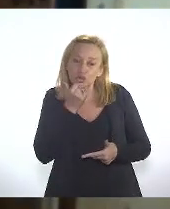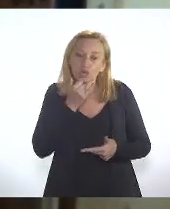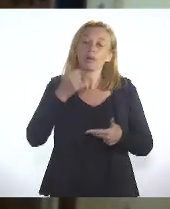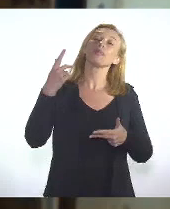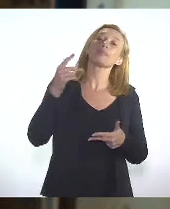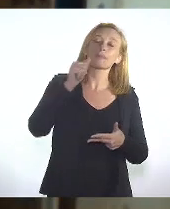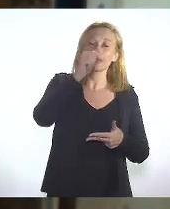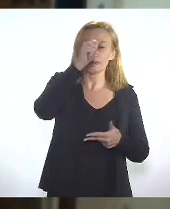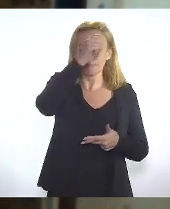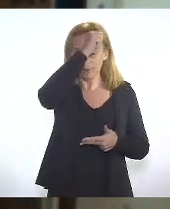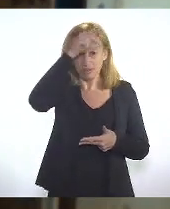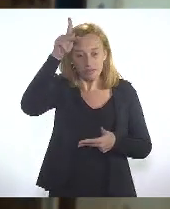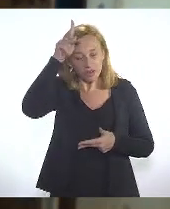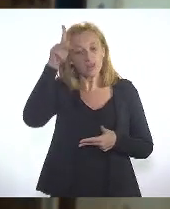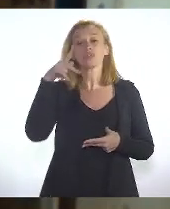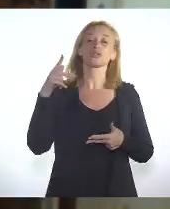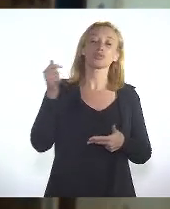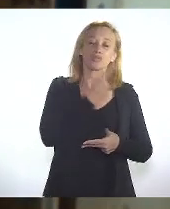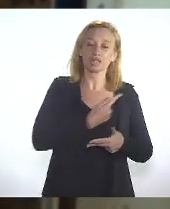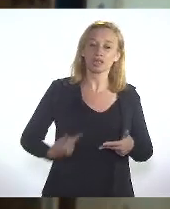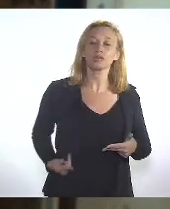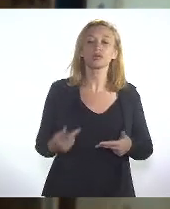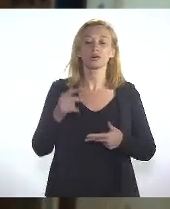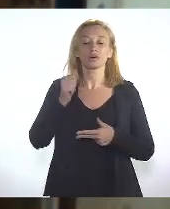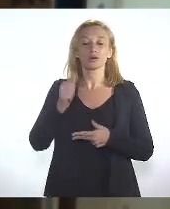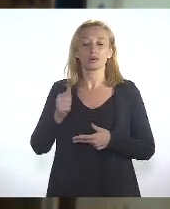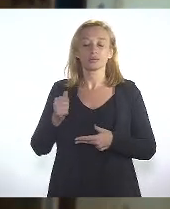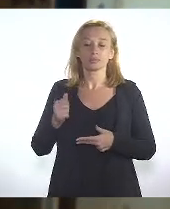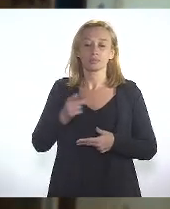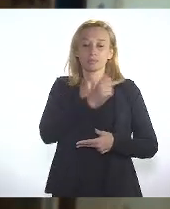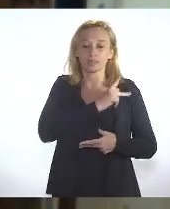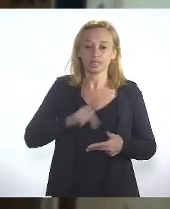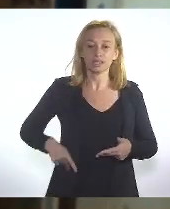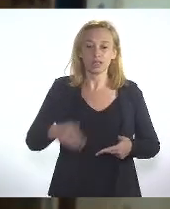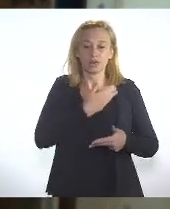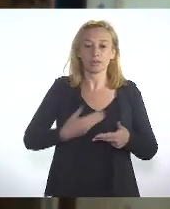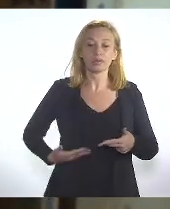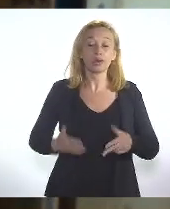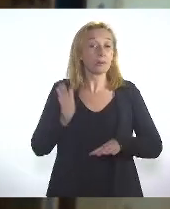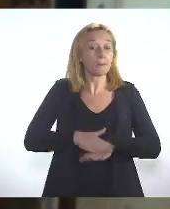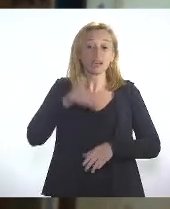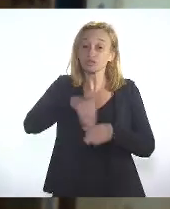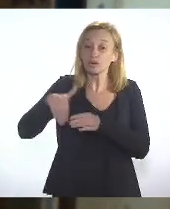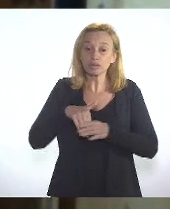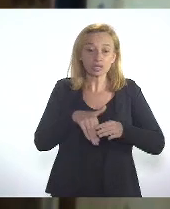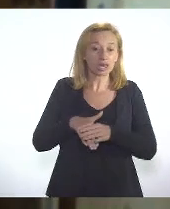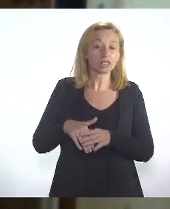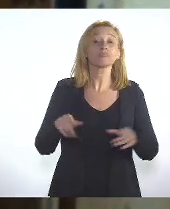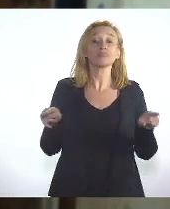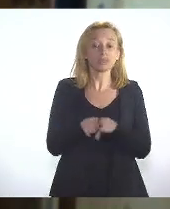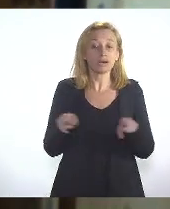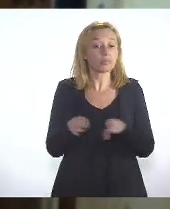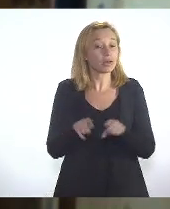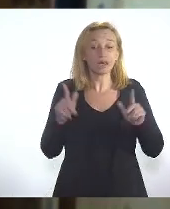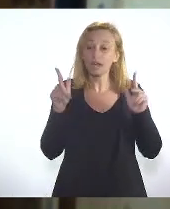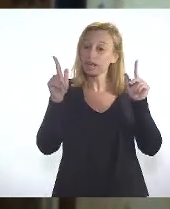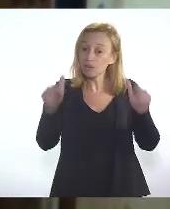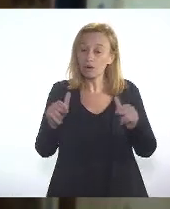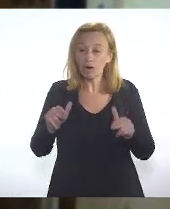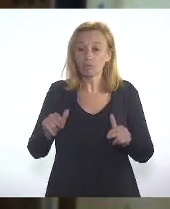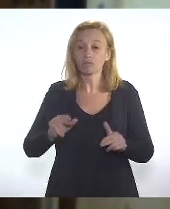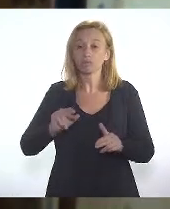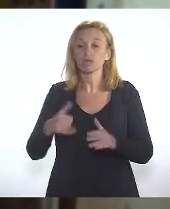prefeito, governador ou presidente da República, é eleito o mais votado. Então, as instituições também têm o mesmo